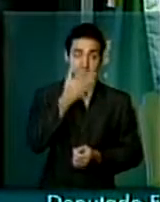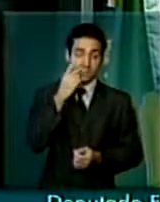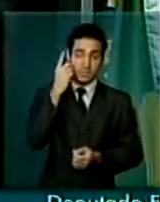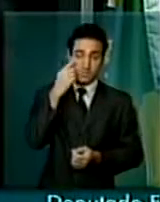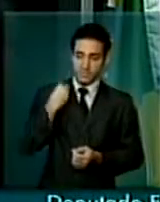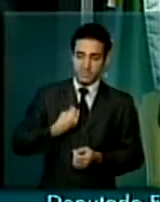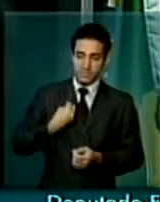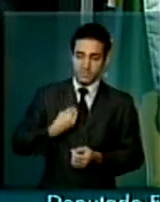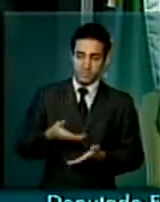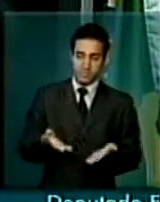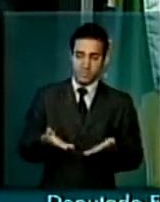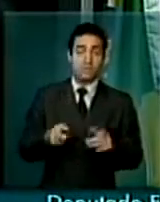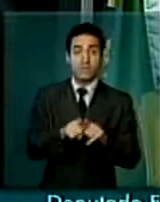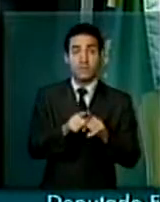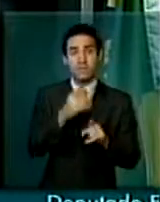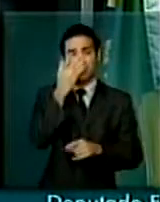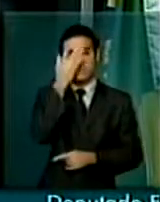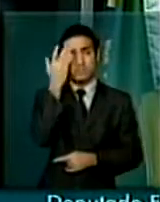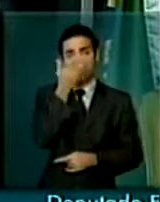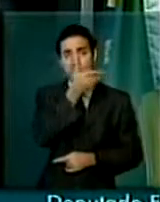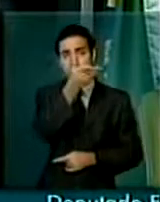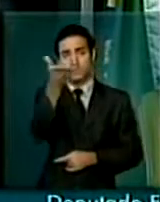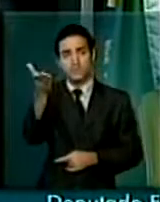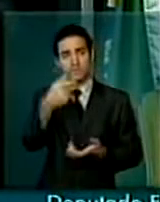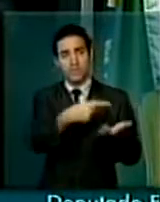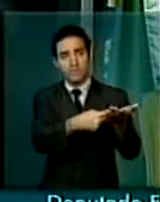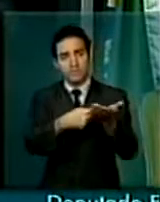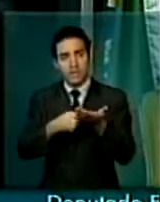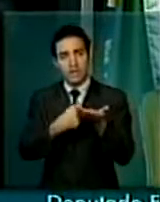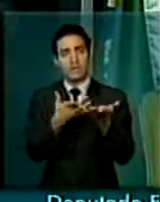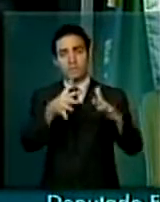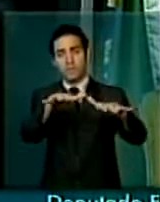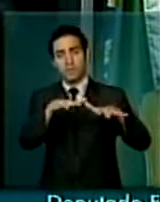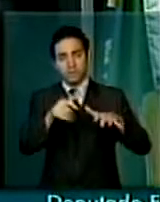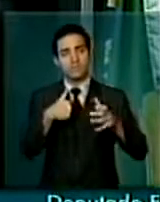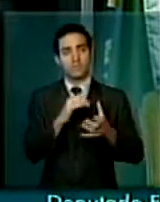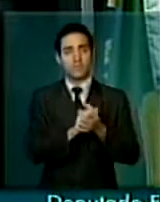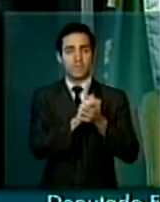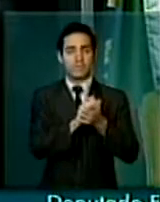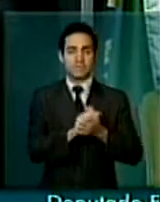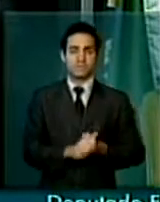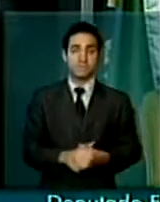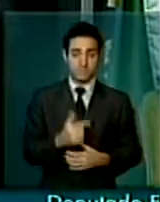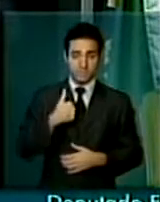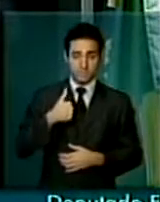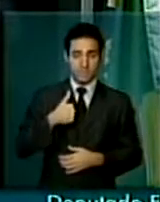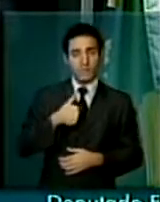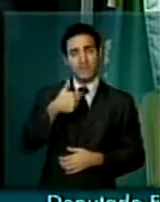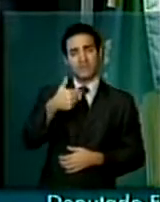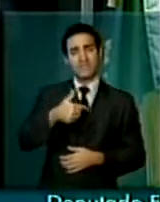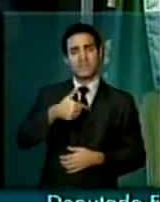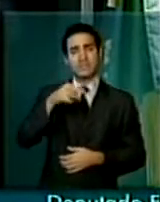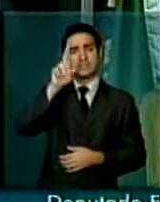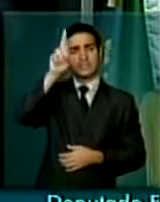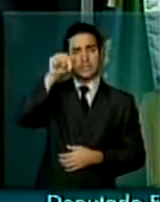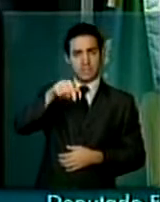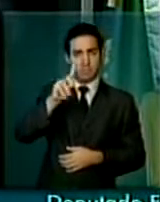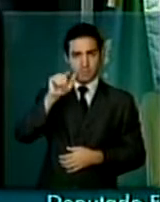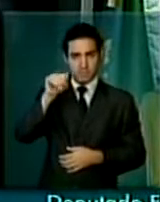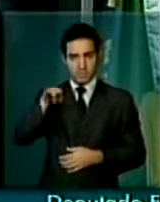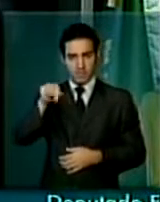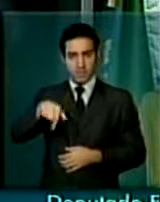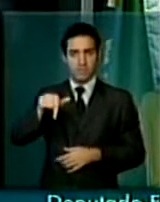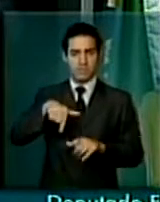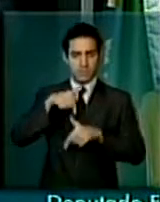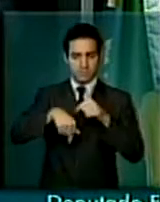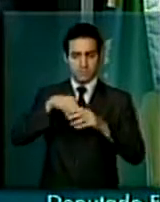parlamentares presentes e a todos os demais convidados. Na qualidade de vice-líder do PMDB aqui na Câmara dos Deputados, tenho a